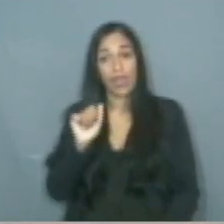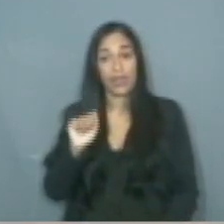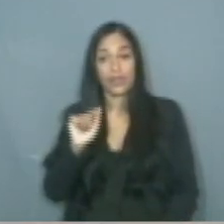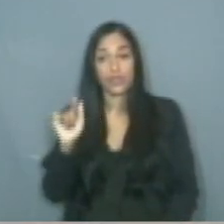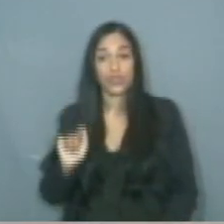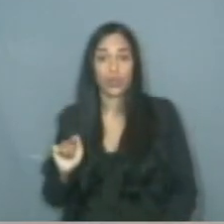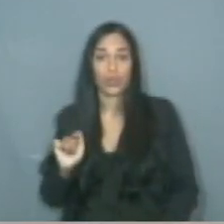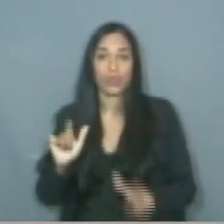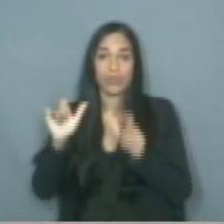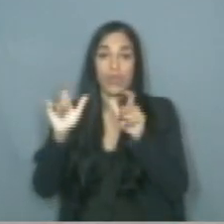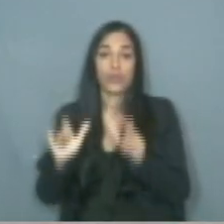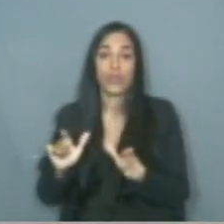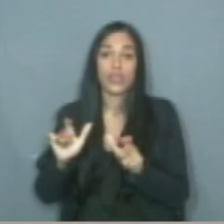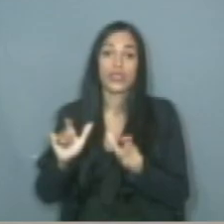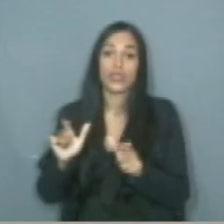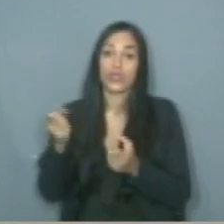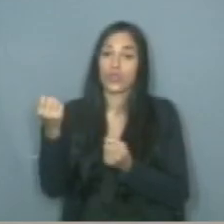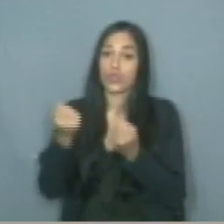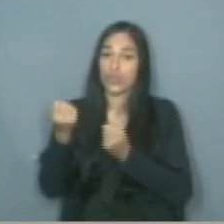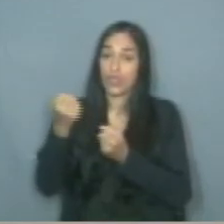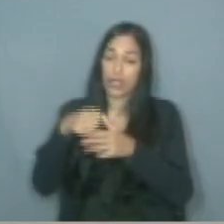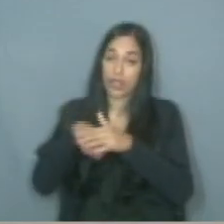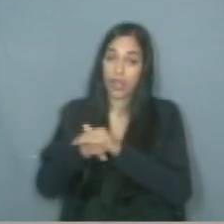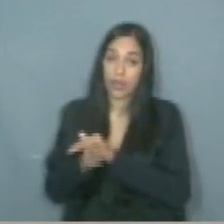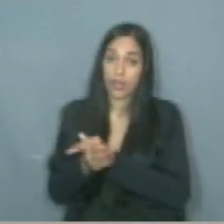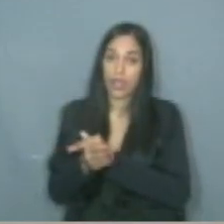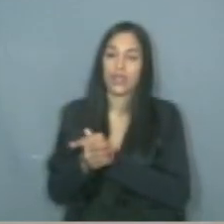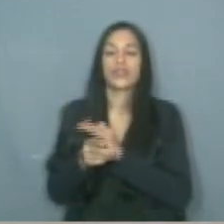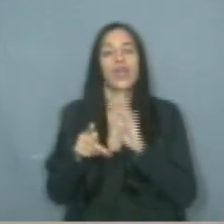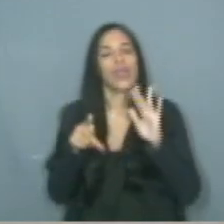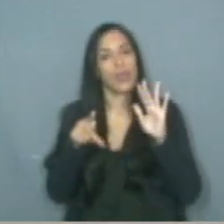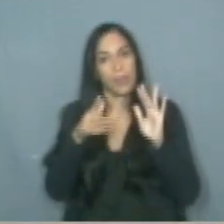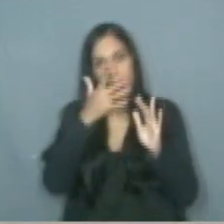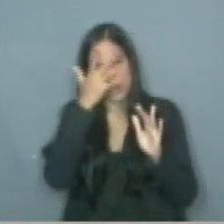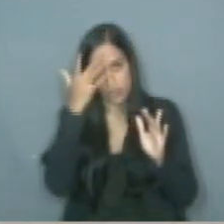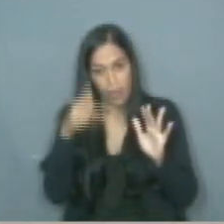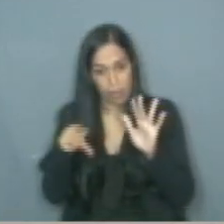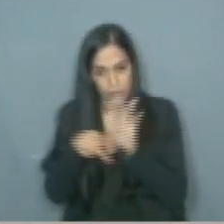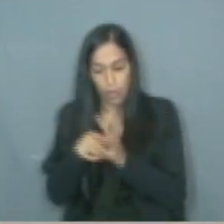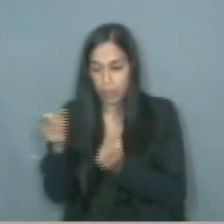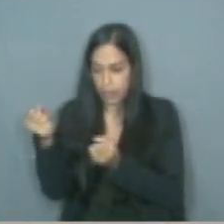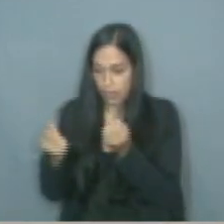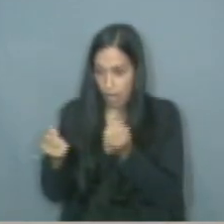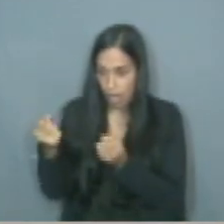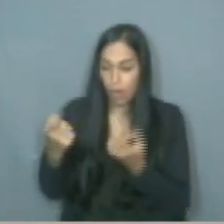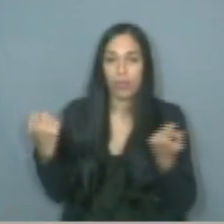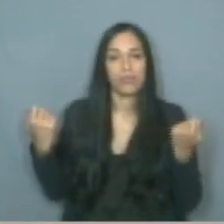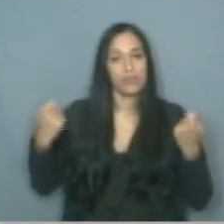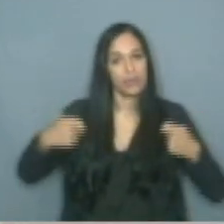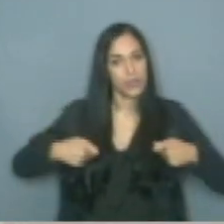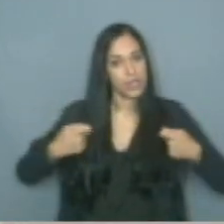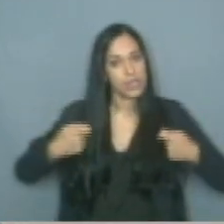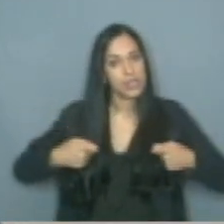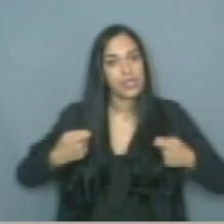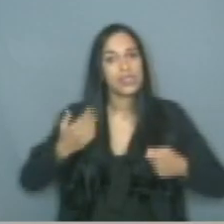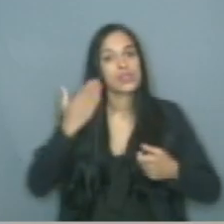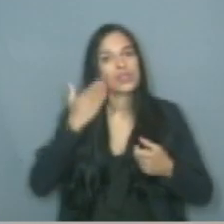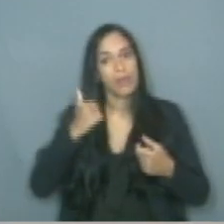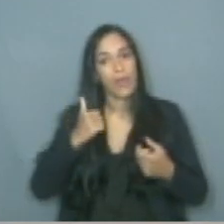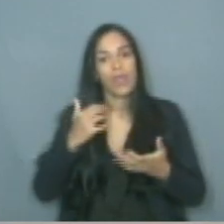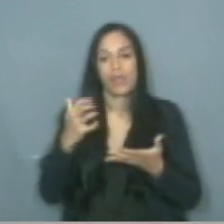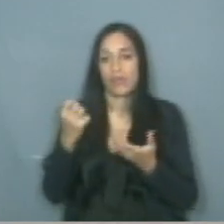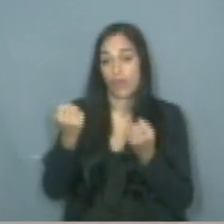que estão estacionados em lugares irregulares? O proprietário precisa ter o conhecimento de que o veículo está